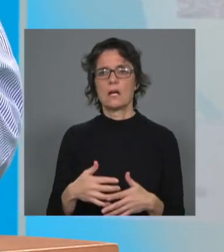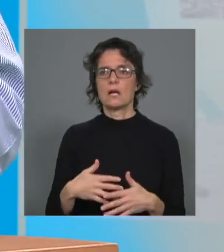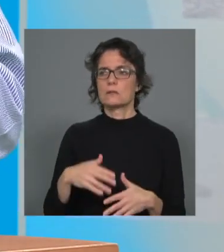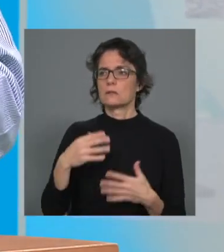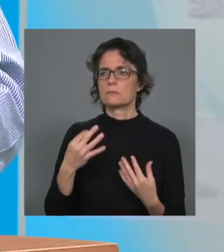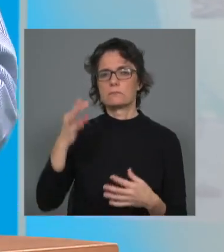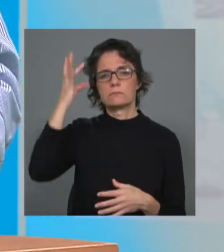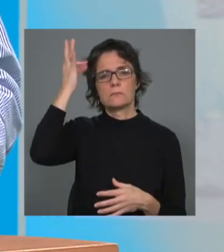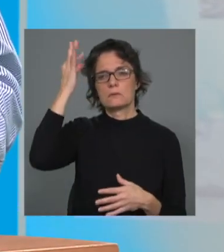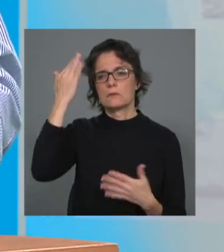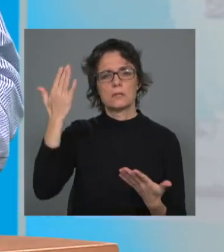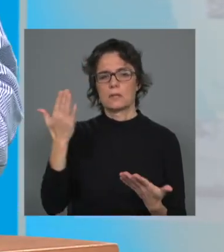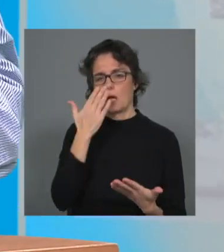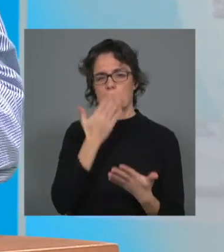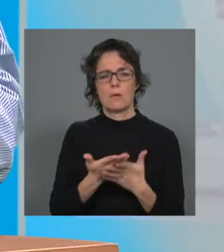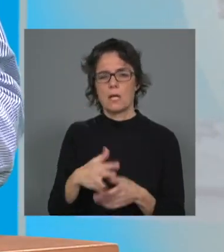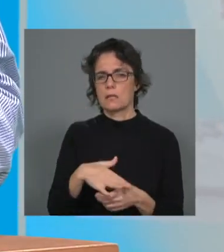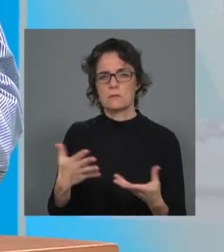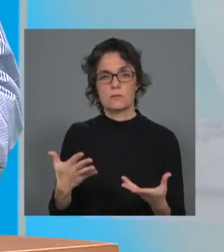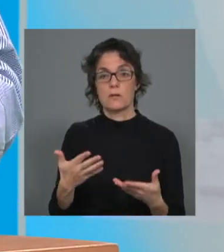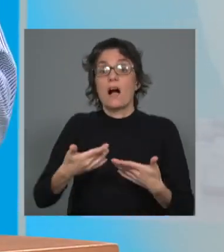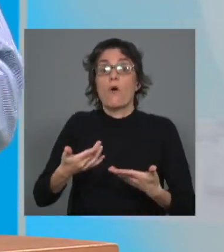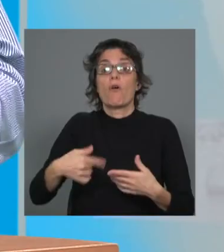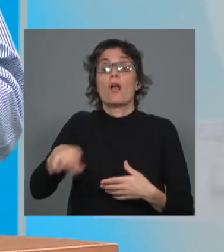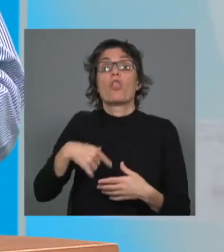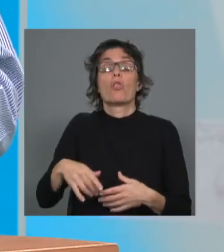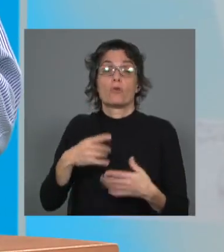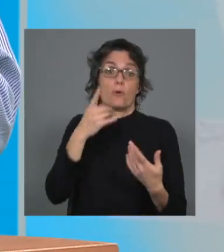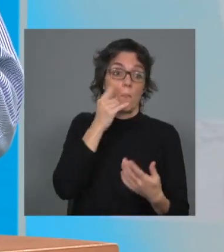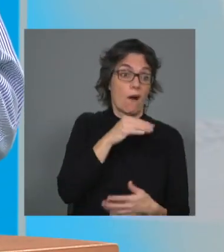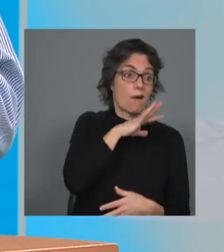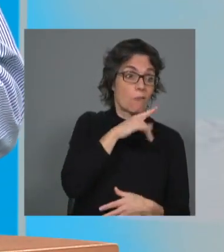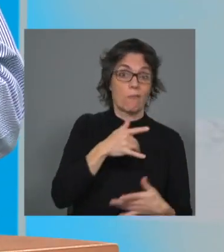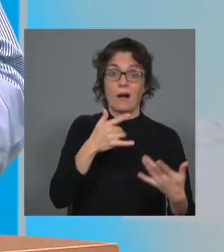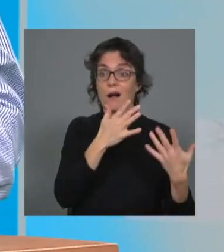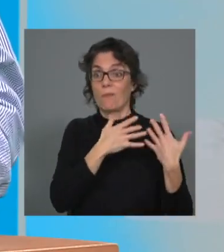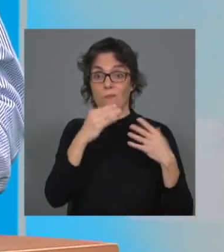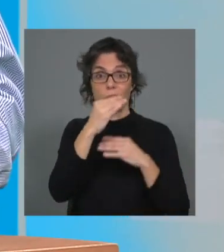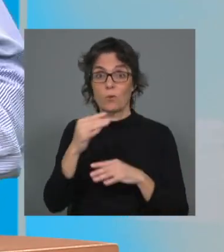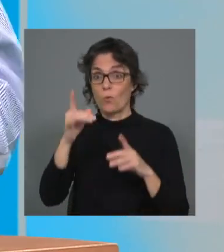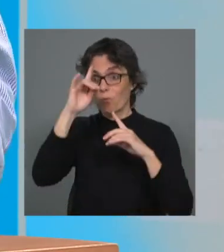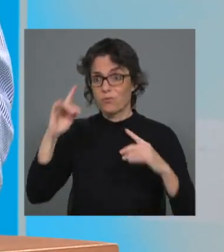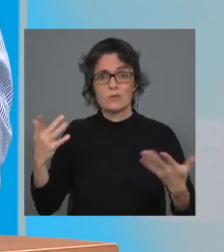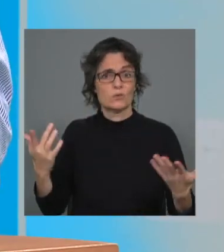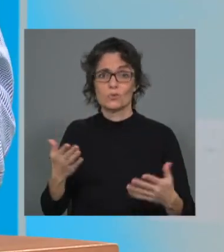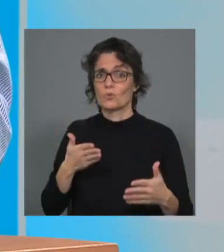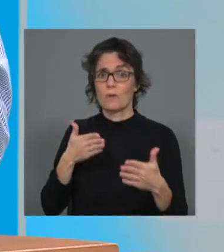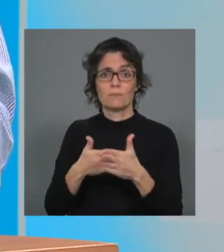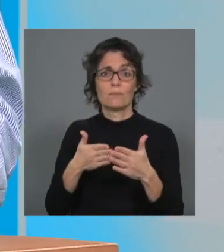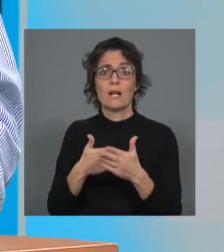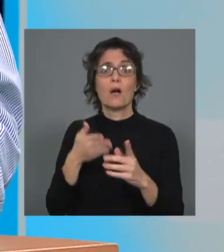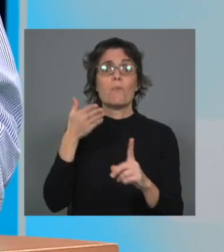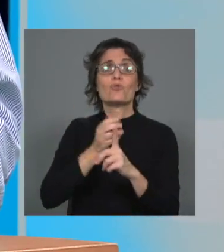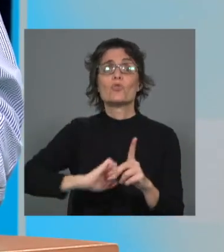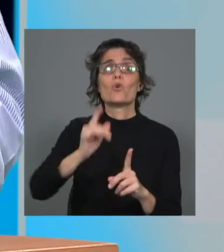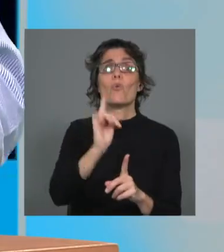saturação destas coisas. E a nossa missão, como pais, se o é como pais, é o como professores, é combater esse cansaço. Só que também são